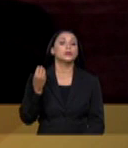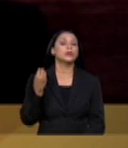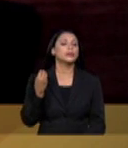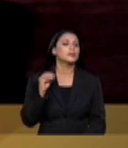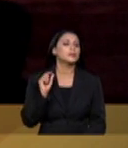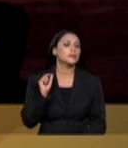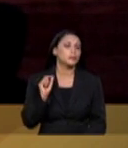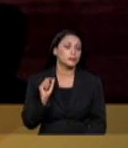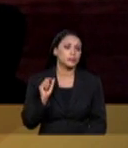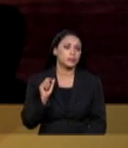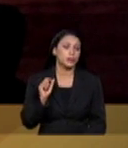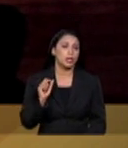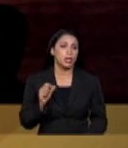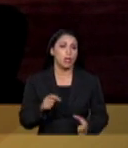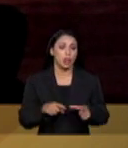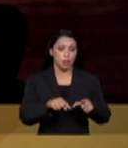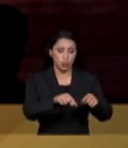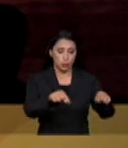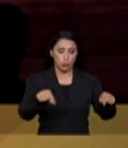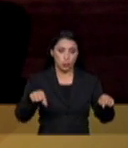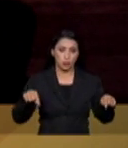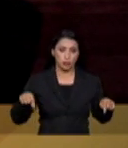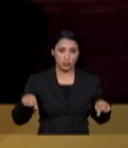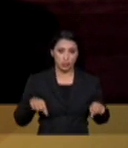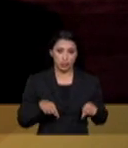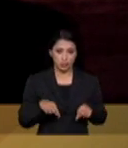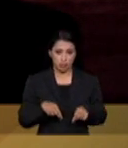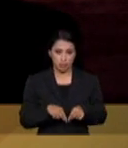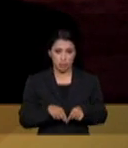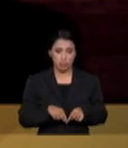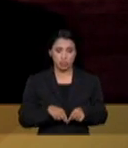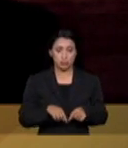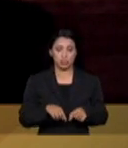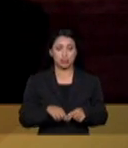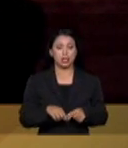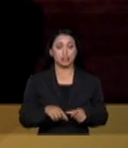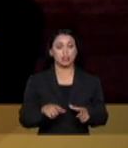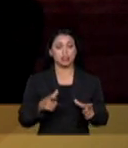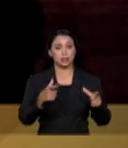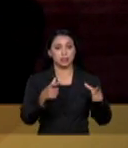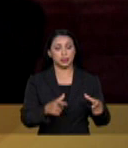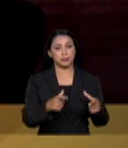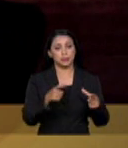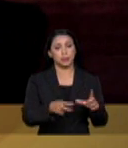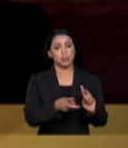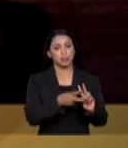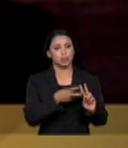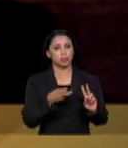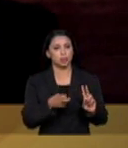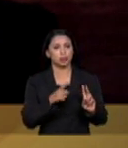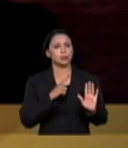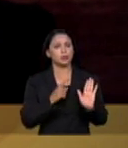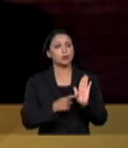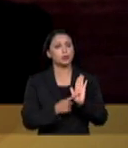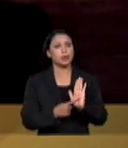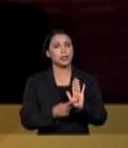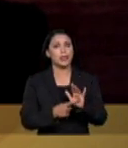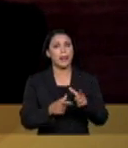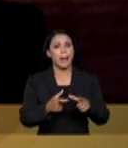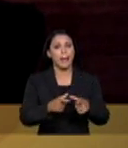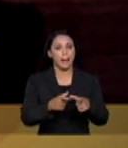redimensionamento das terras indígenas naquela até a vedação a